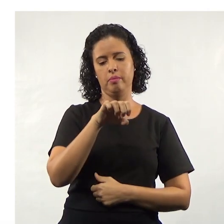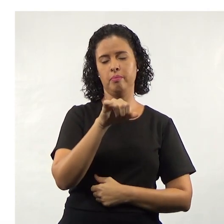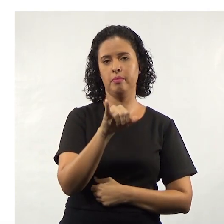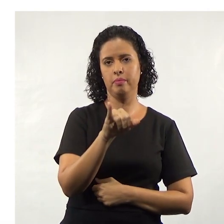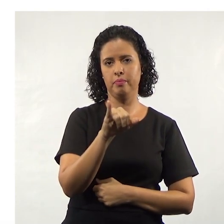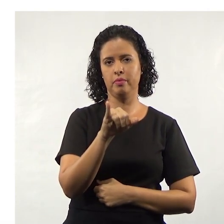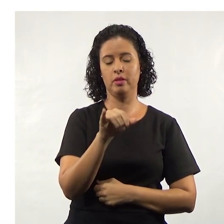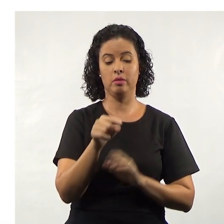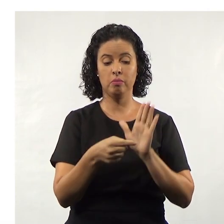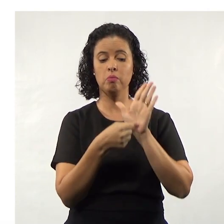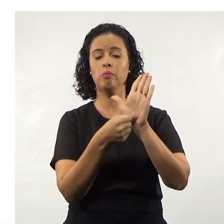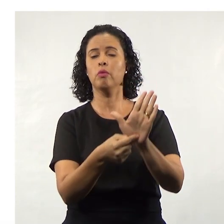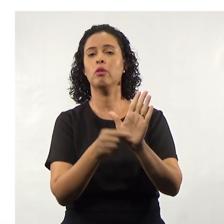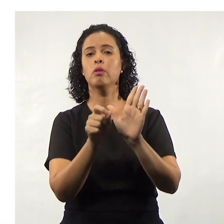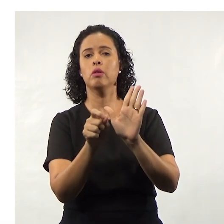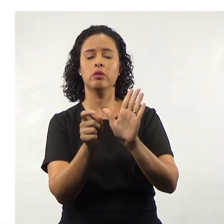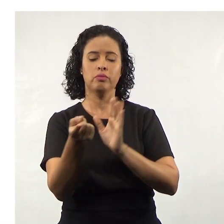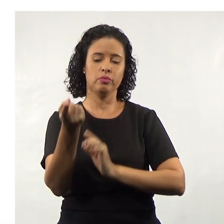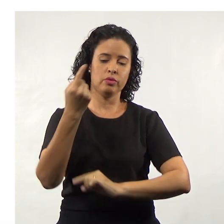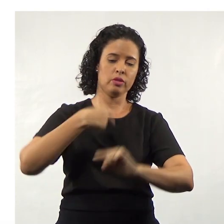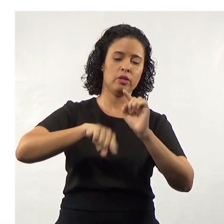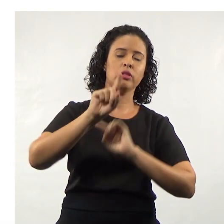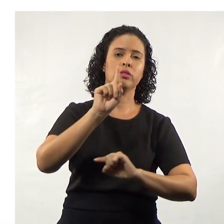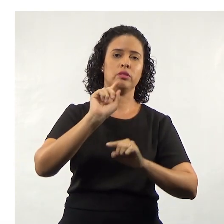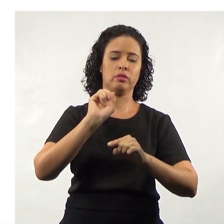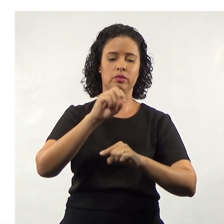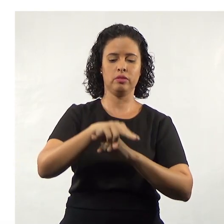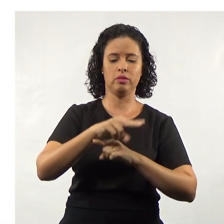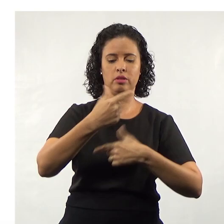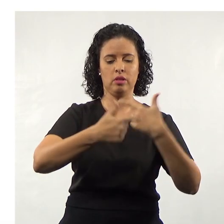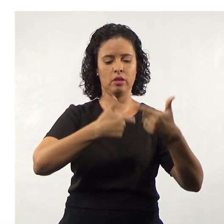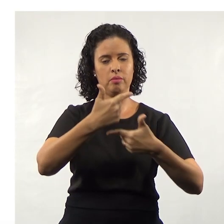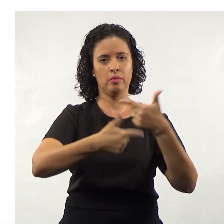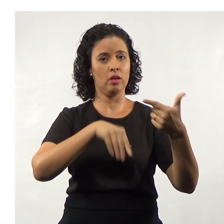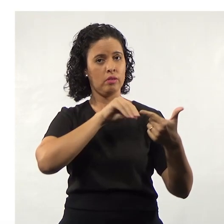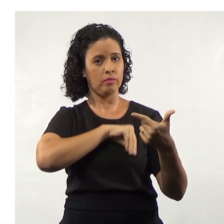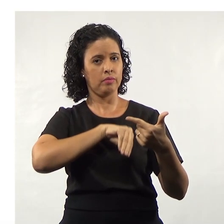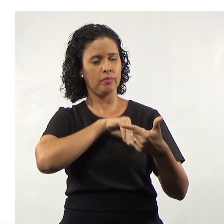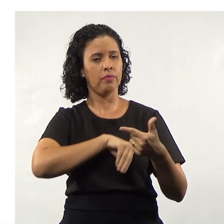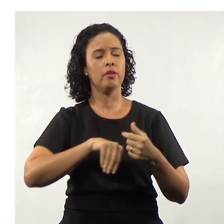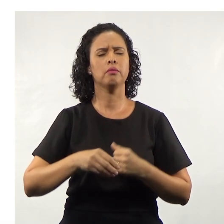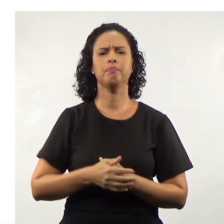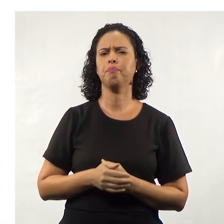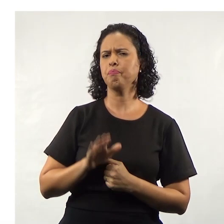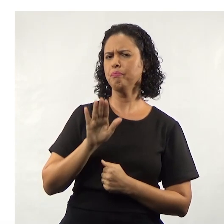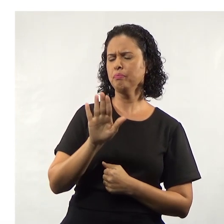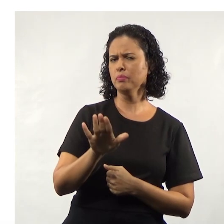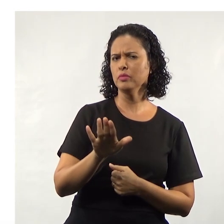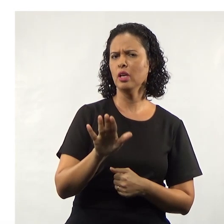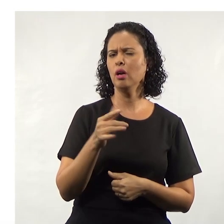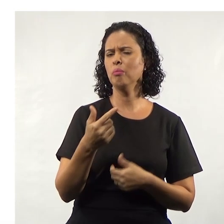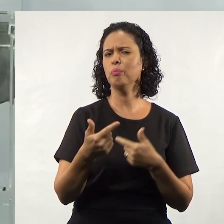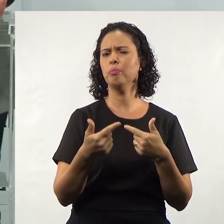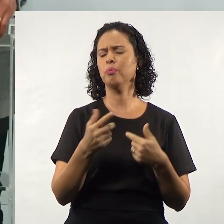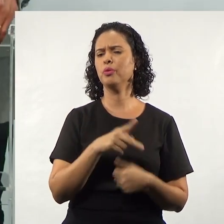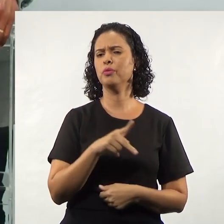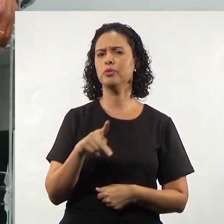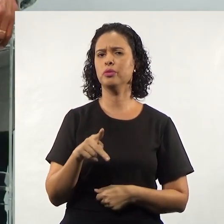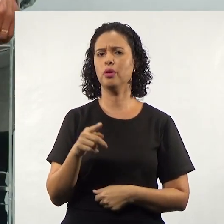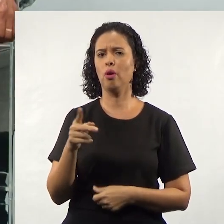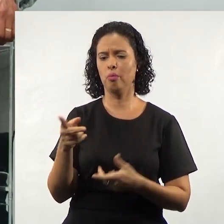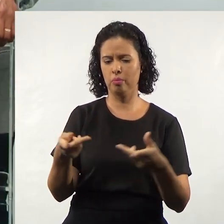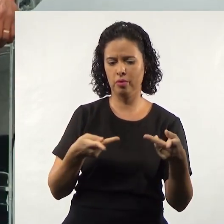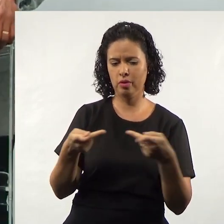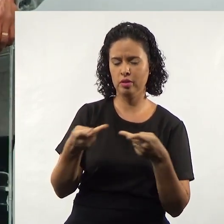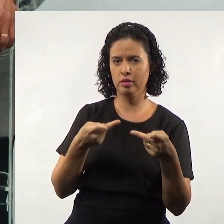ó, que apresentem o quê? Geração de emprego e renda. Espera aí, professor, então esse projeto